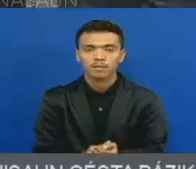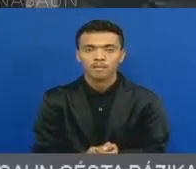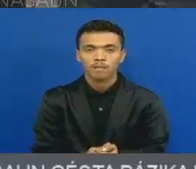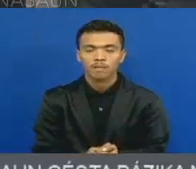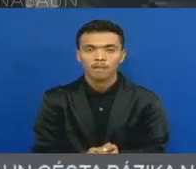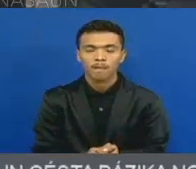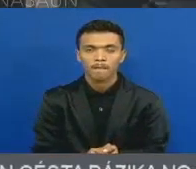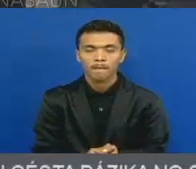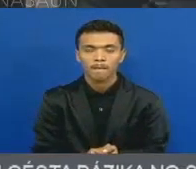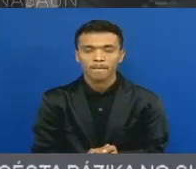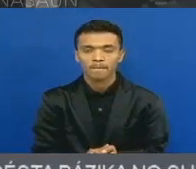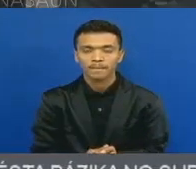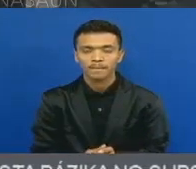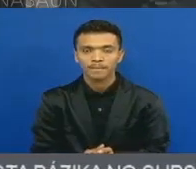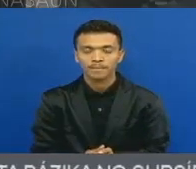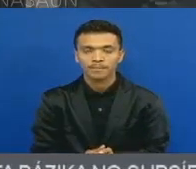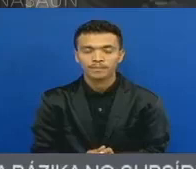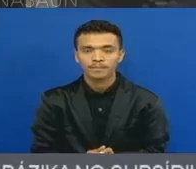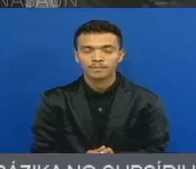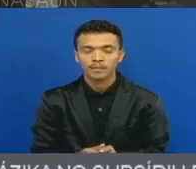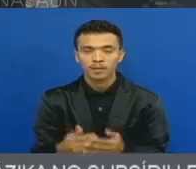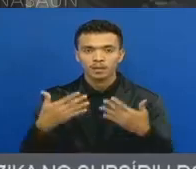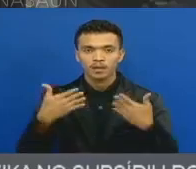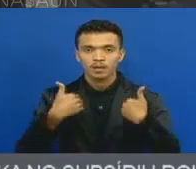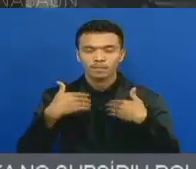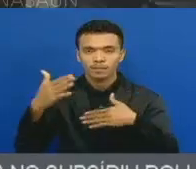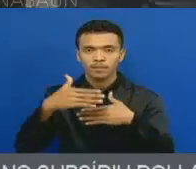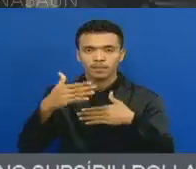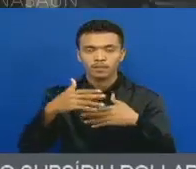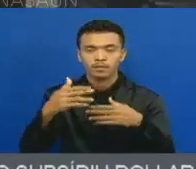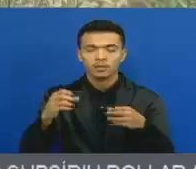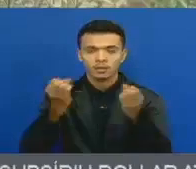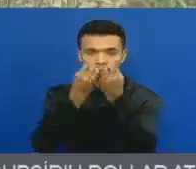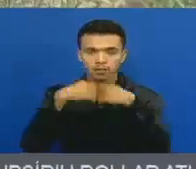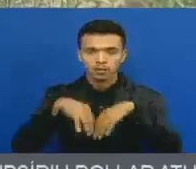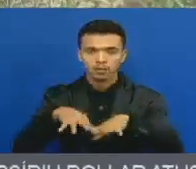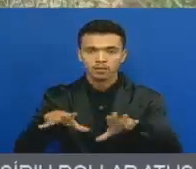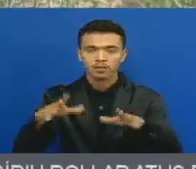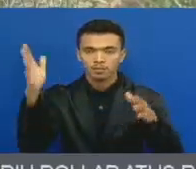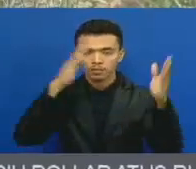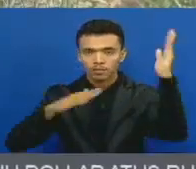Tiquinumata, ou entre Soba, Soba Nininha, Tiquinumata Nininha, ia Besiktasi, e temos esse problema aí.